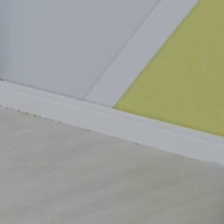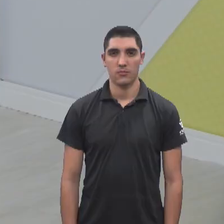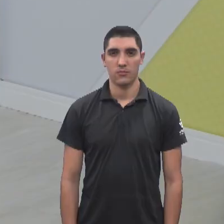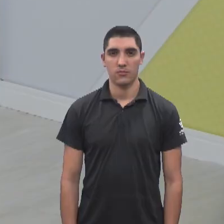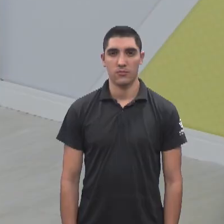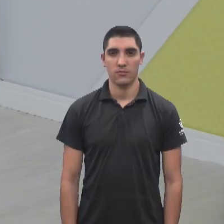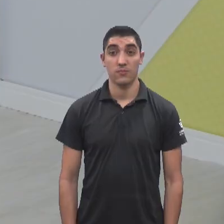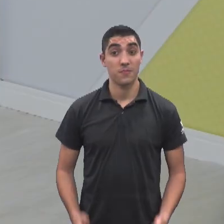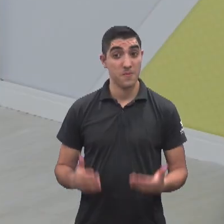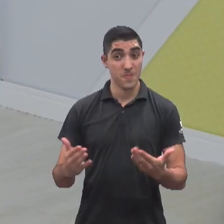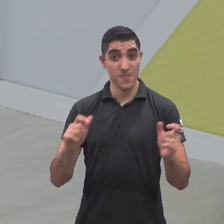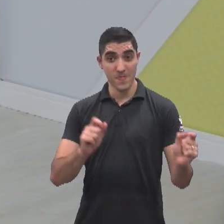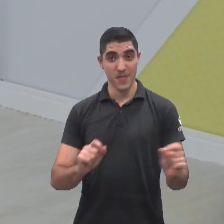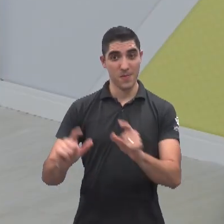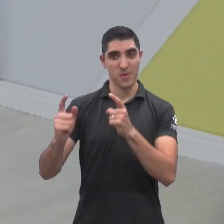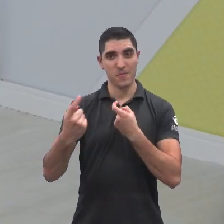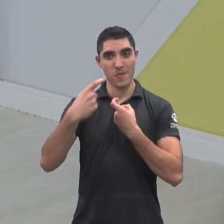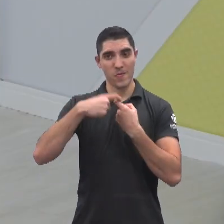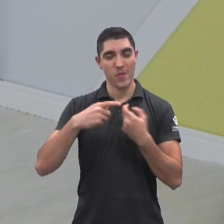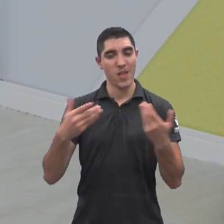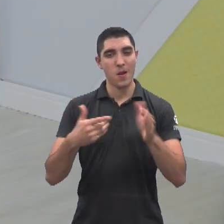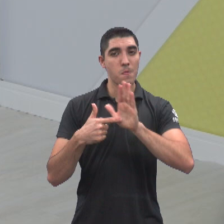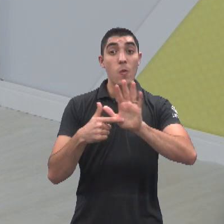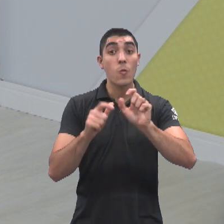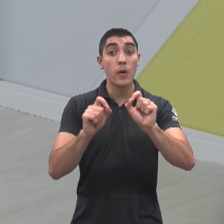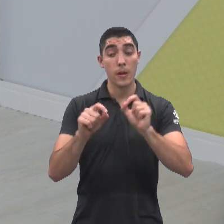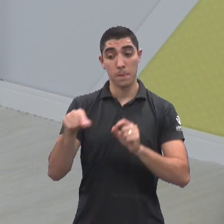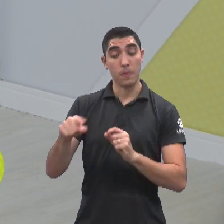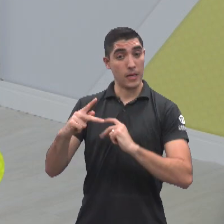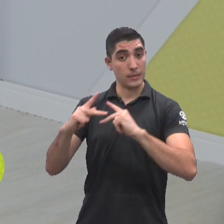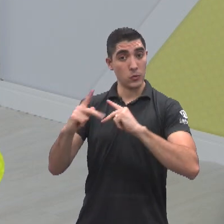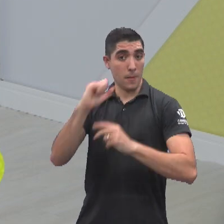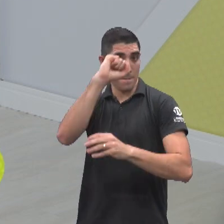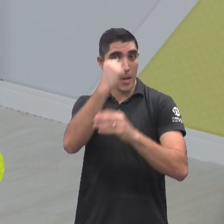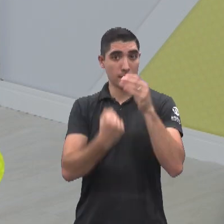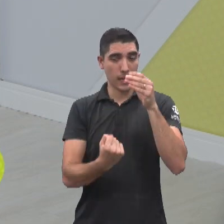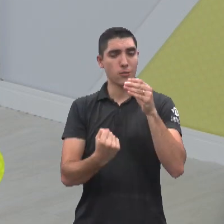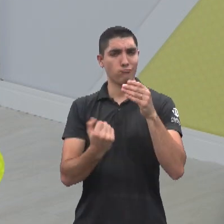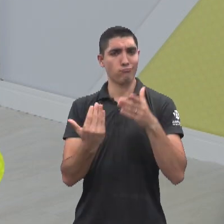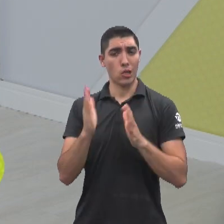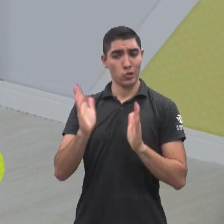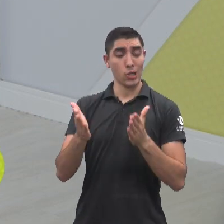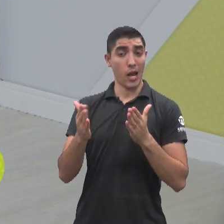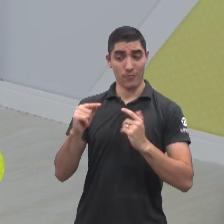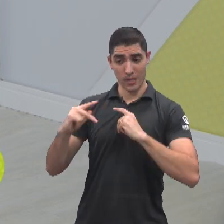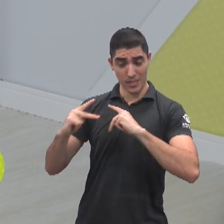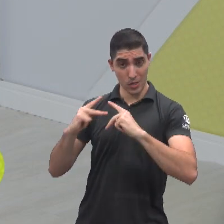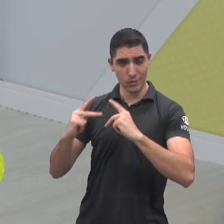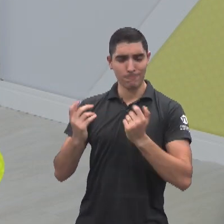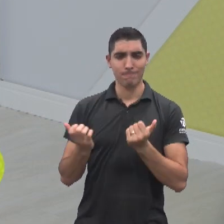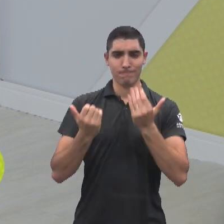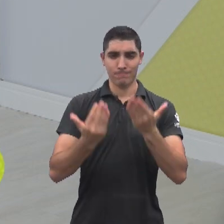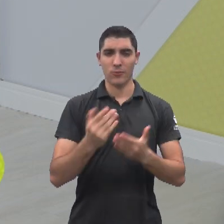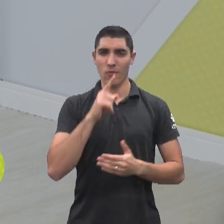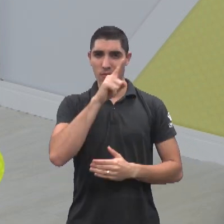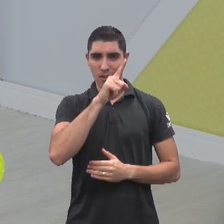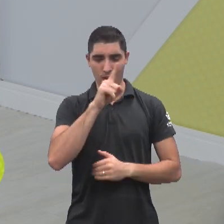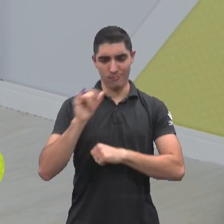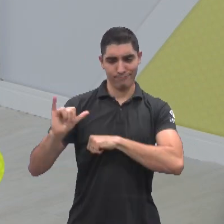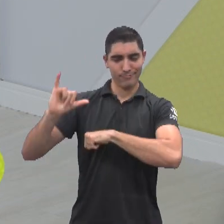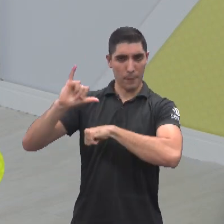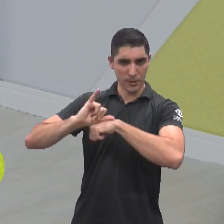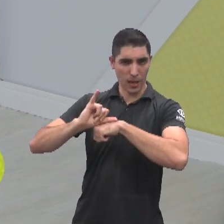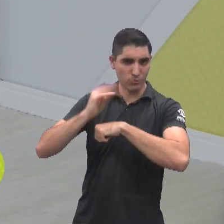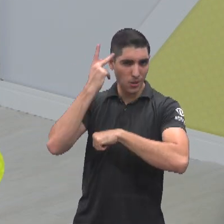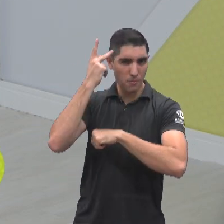Muito bem, estamos de volta com a Hora do Esporte, falando agora de basquete. O São José foi até a capital enfrentar o Pinheiros em jogo válido